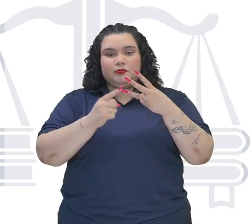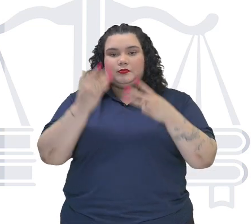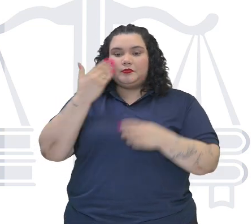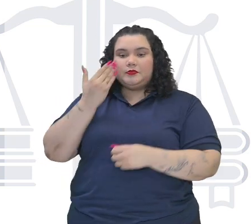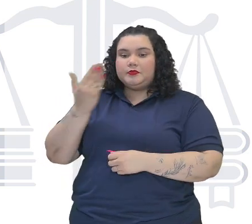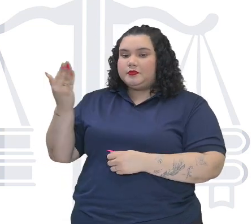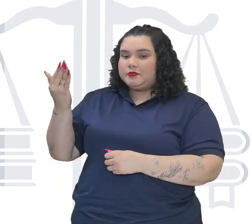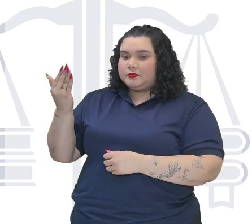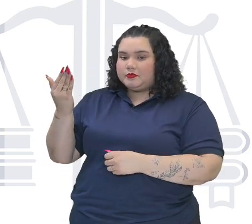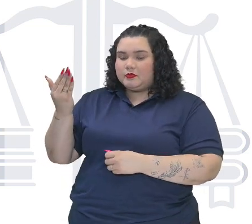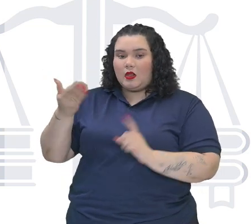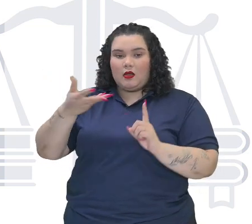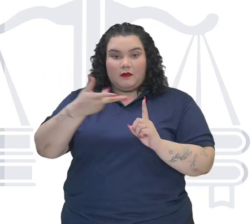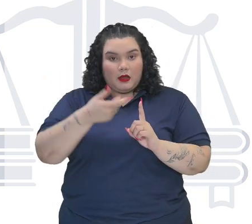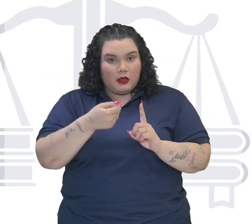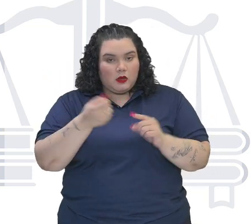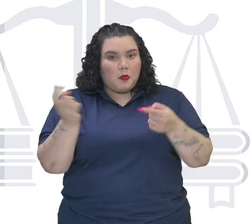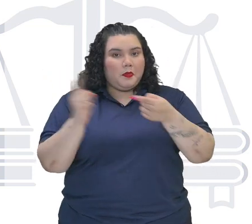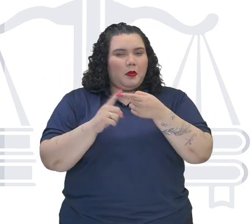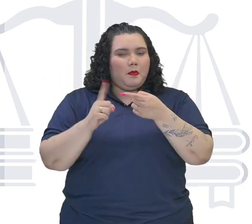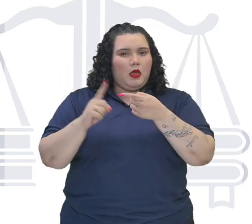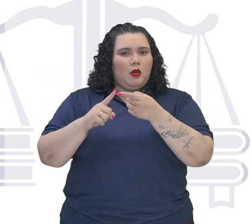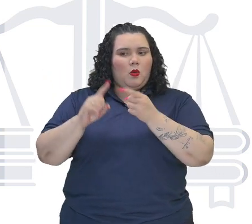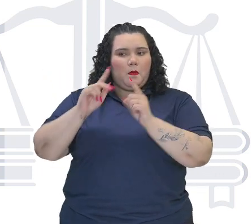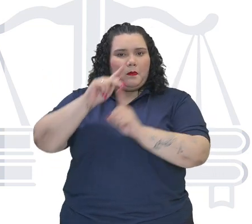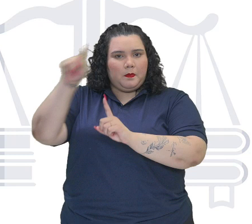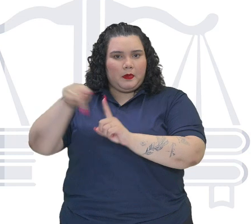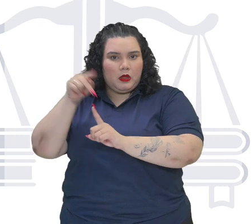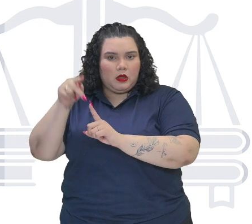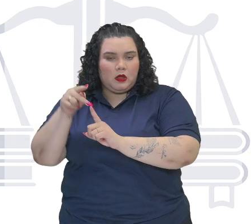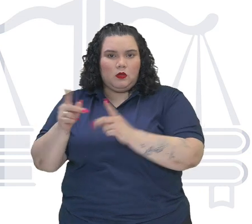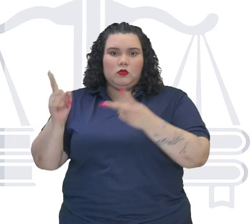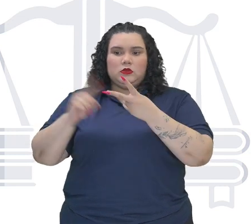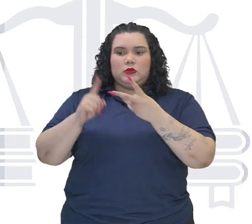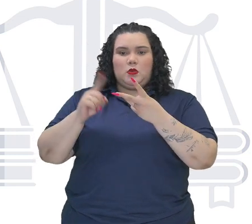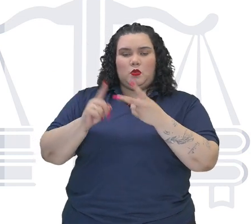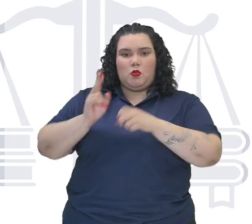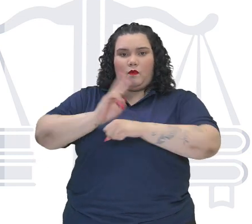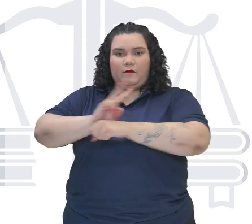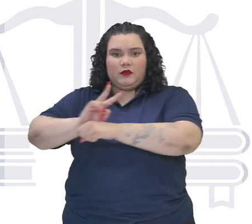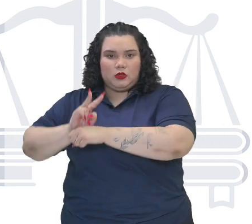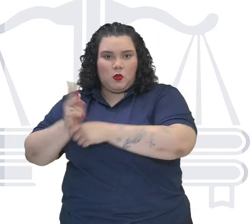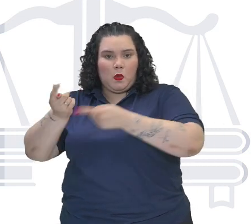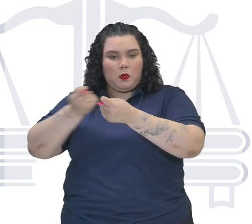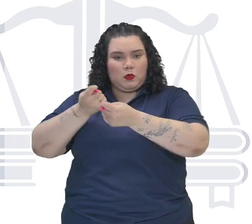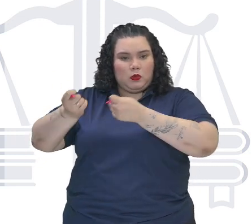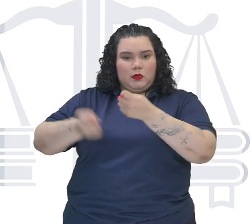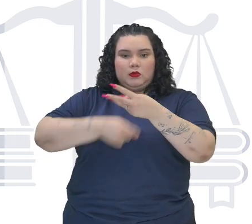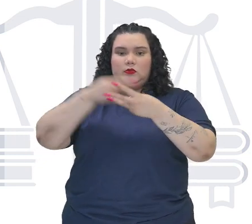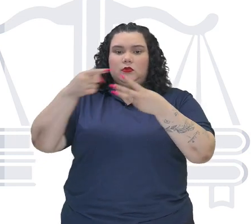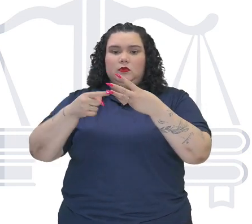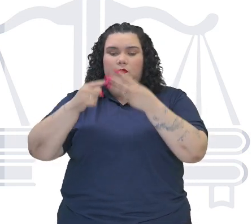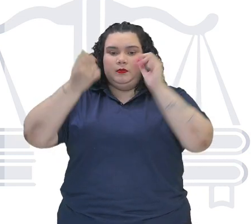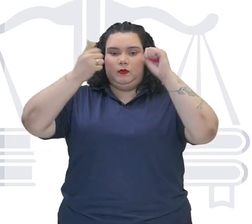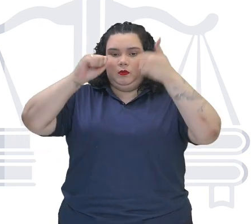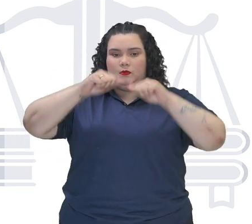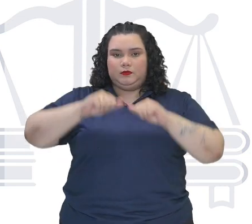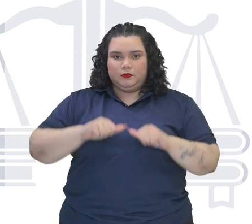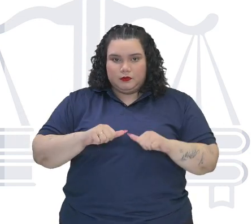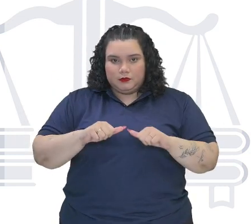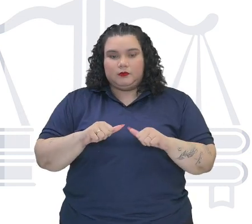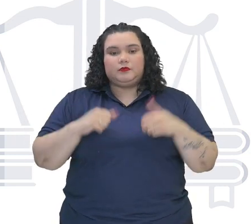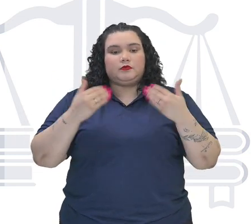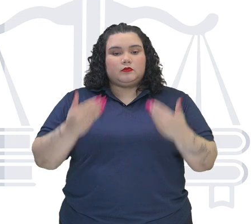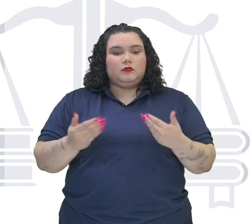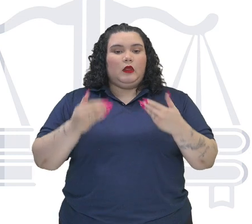é de planejamento, monitoramento e a avaliação. A avaliação é quando ele faz, né, uma análise